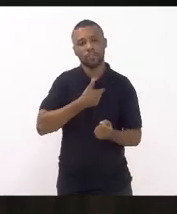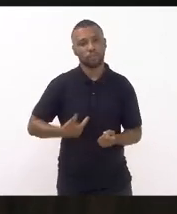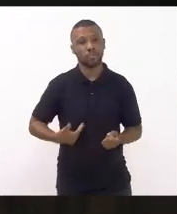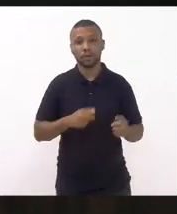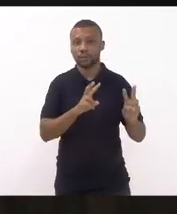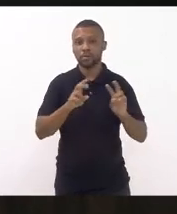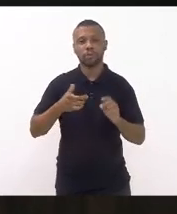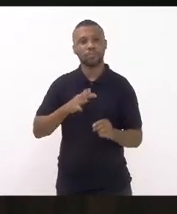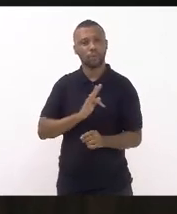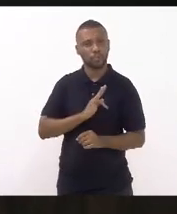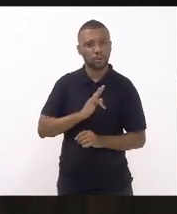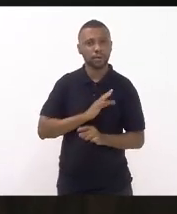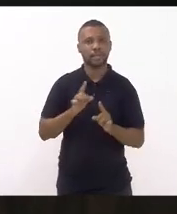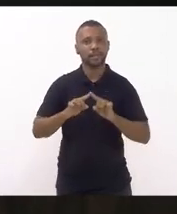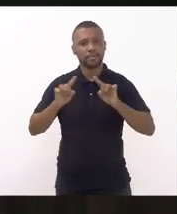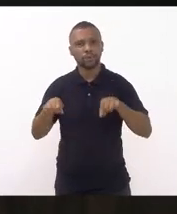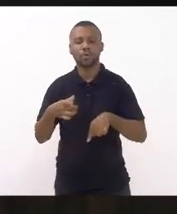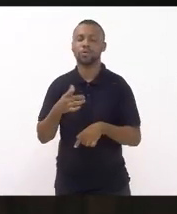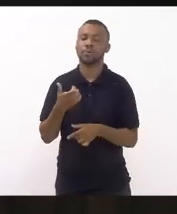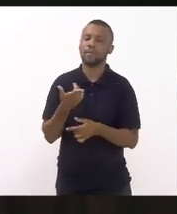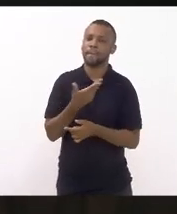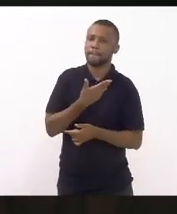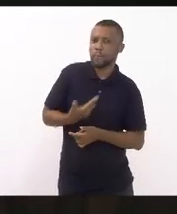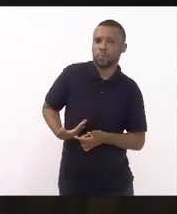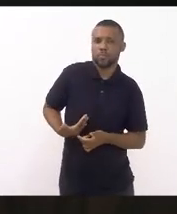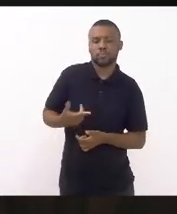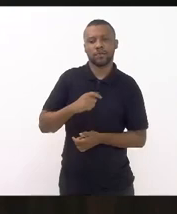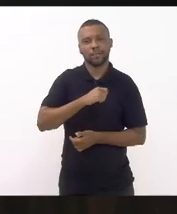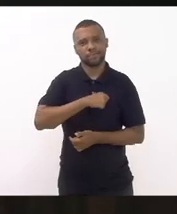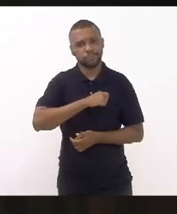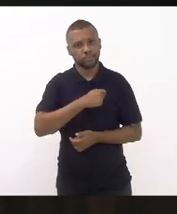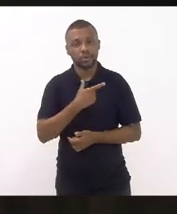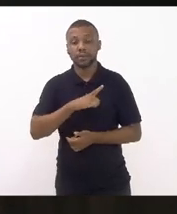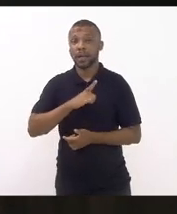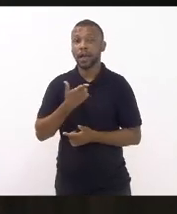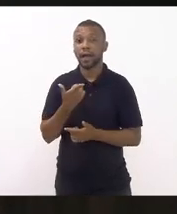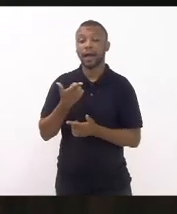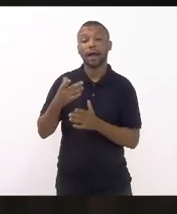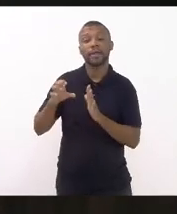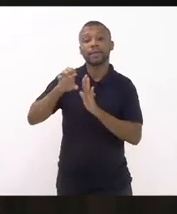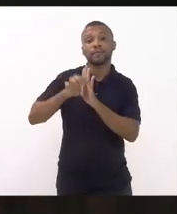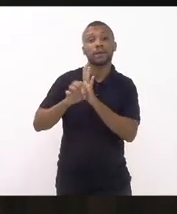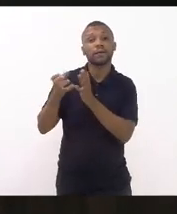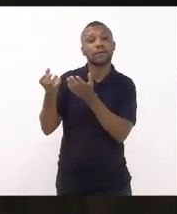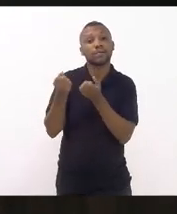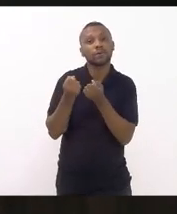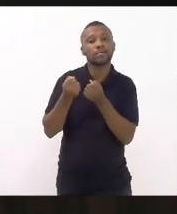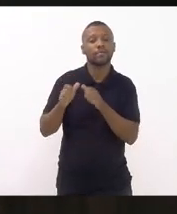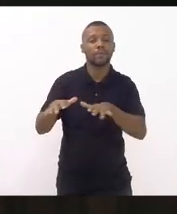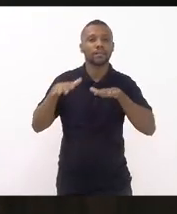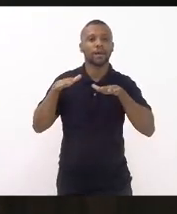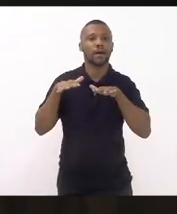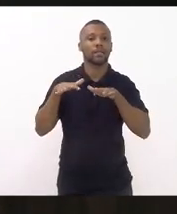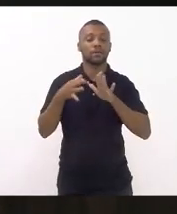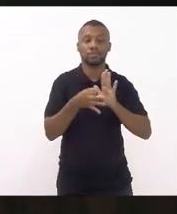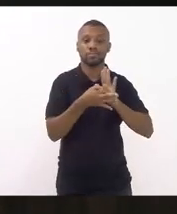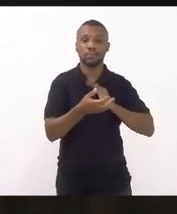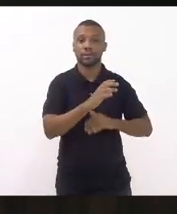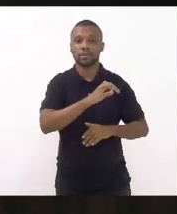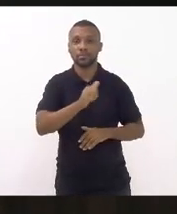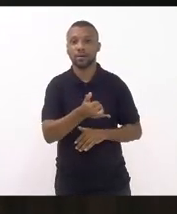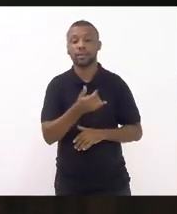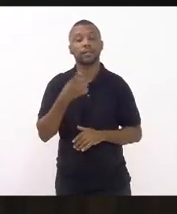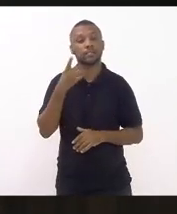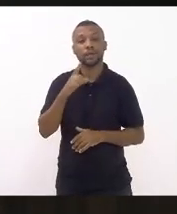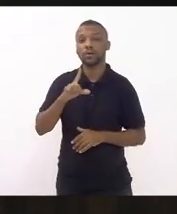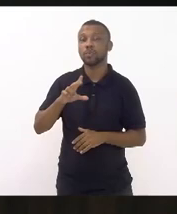polícia, servidores públicos, de orçamento, fiscalização financeira e controle, as emendas de plenário. Para emitir parecer pela Constituição e Justiça, deputado Luiz Paulo.